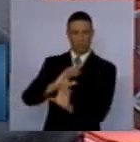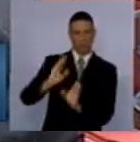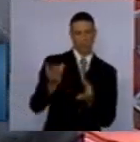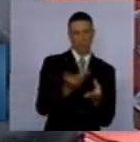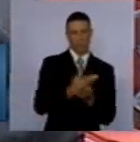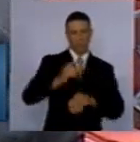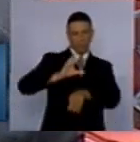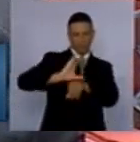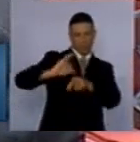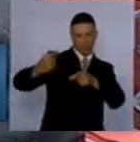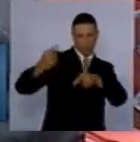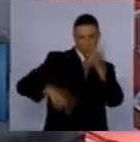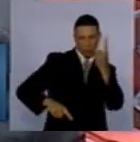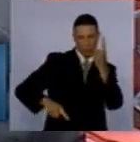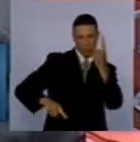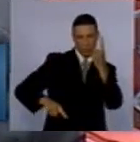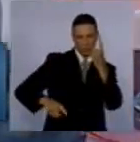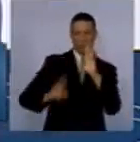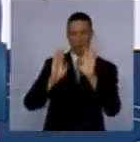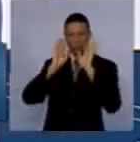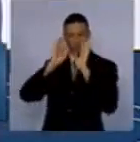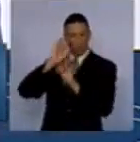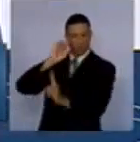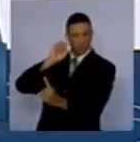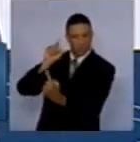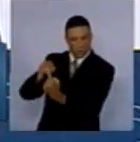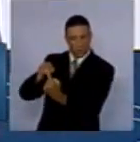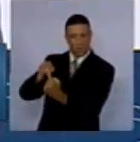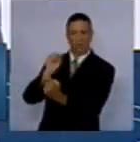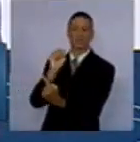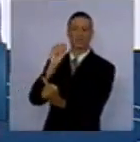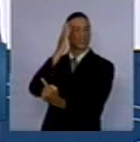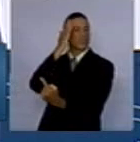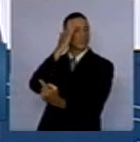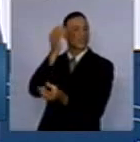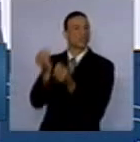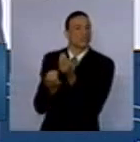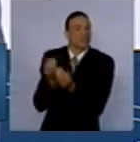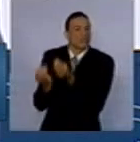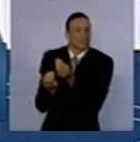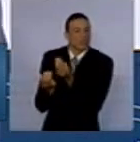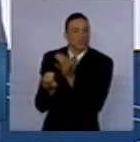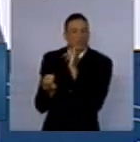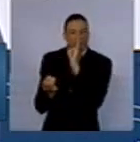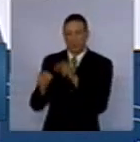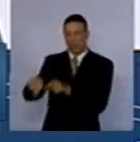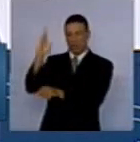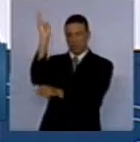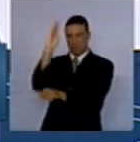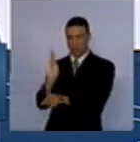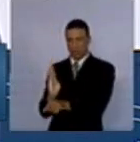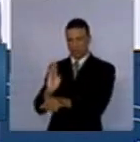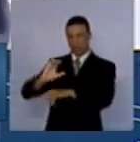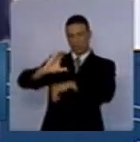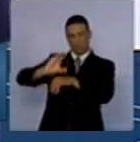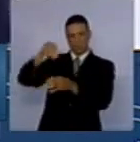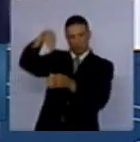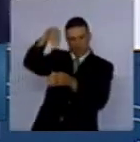de inconstitucionalidade então o nosso objetivo é nós sabemos se o conteúdo Nacional obrigatório